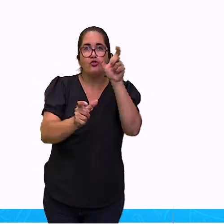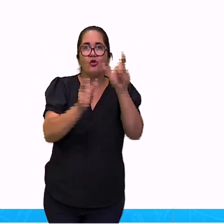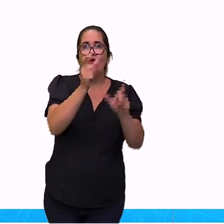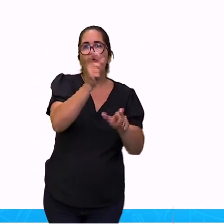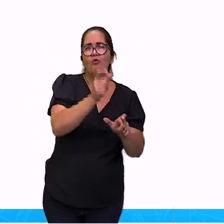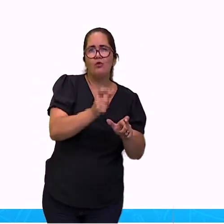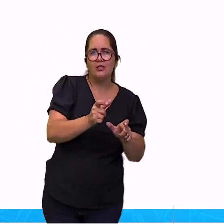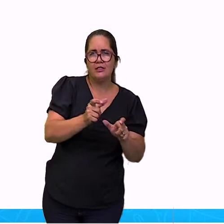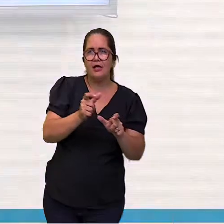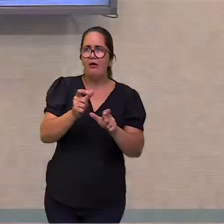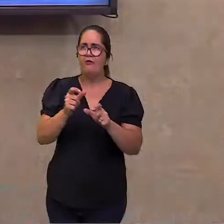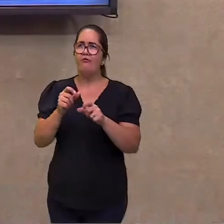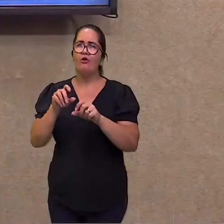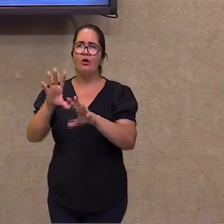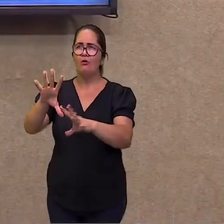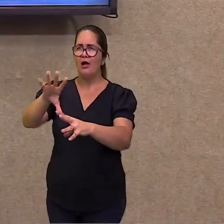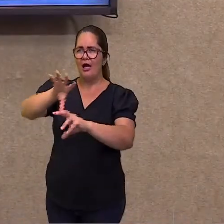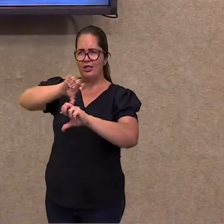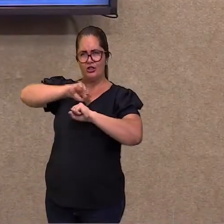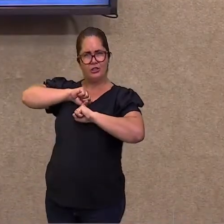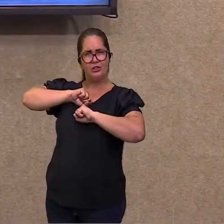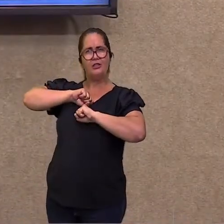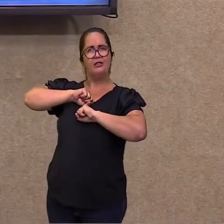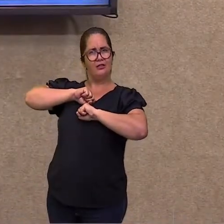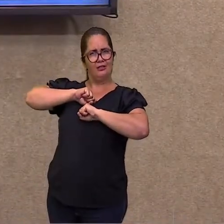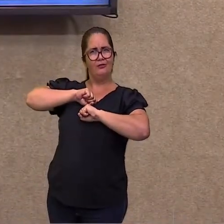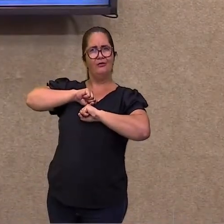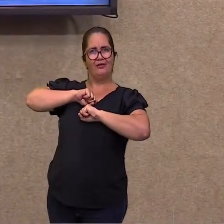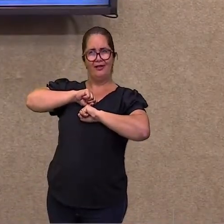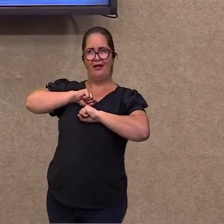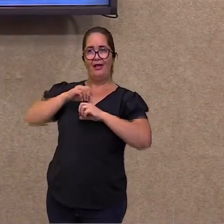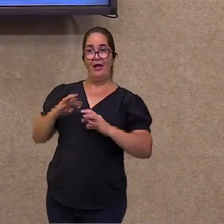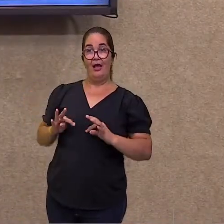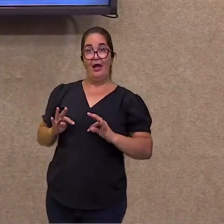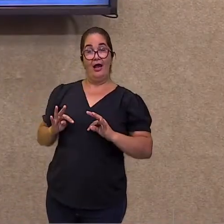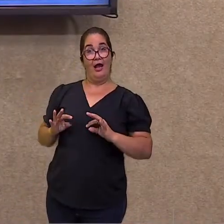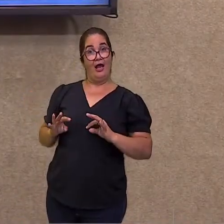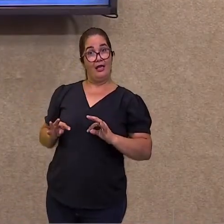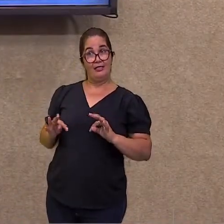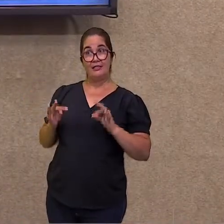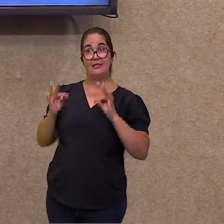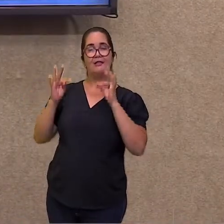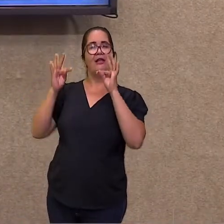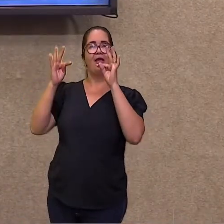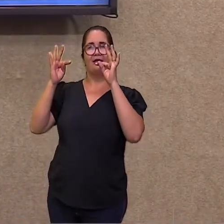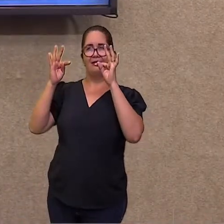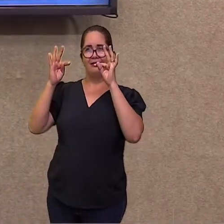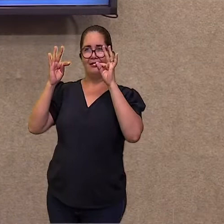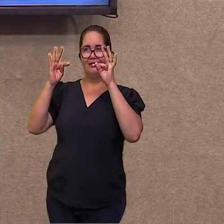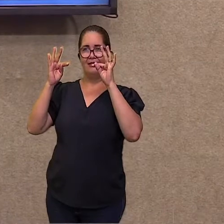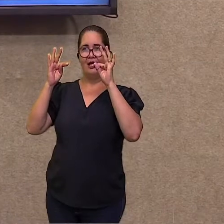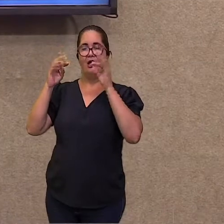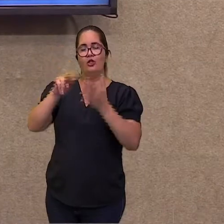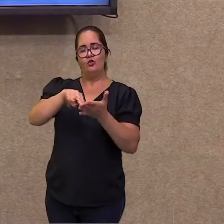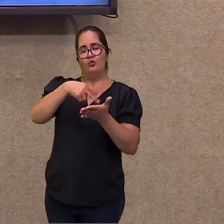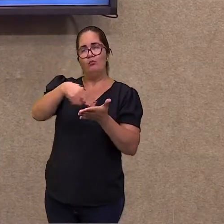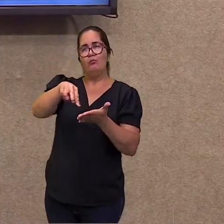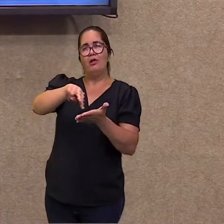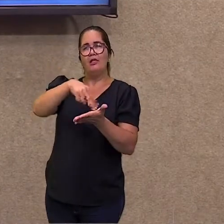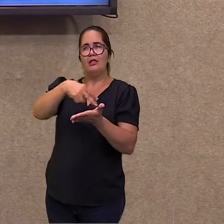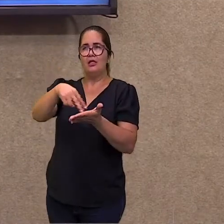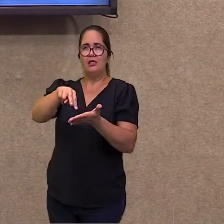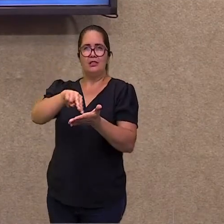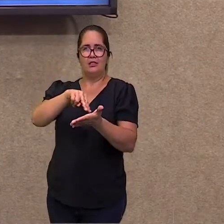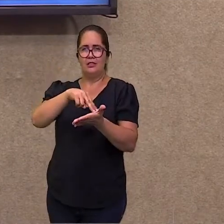ganhando requinte, até se tornar o balé clássico. E a rainha